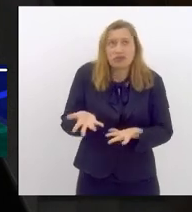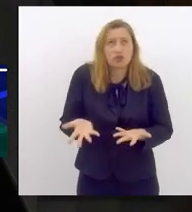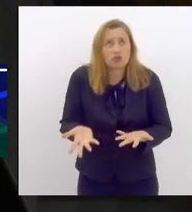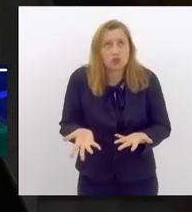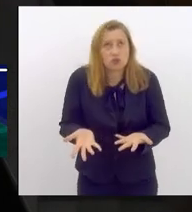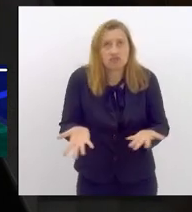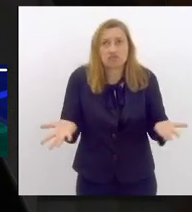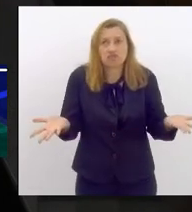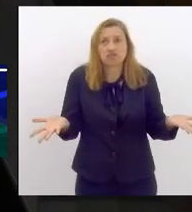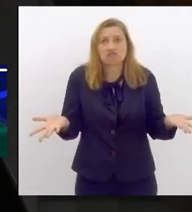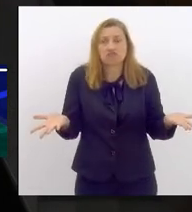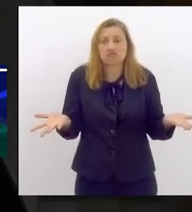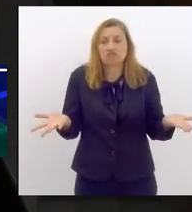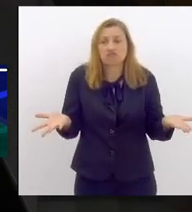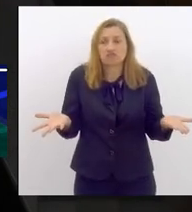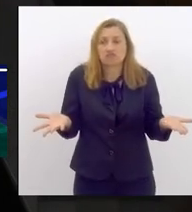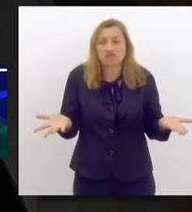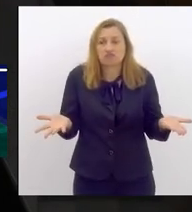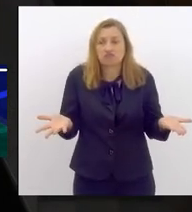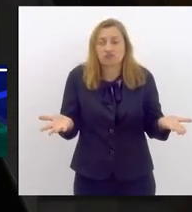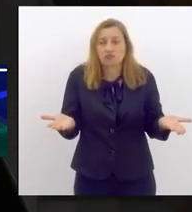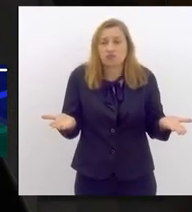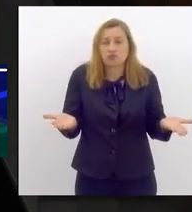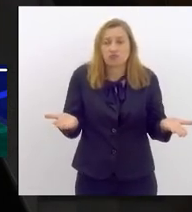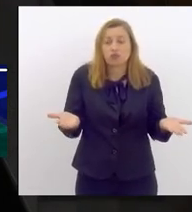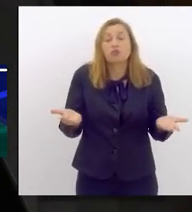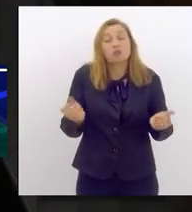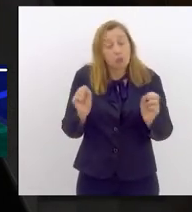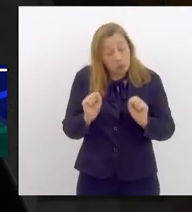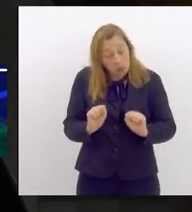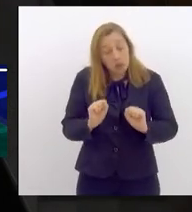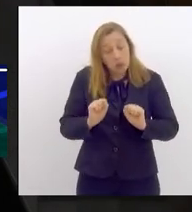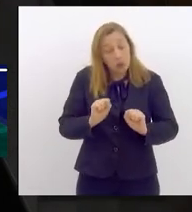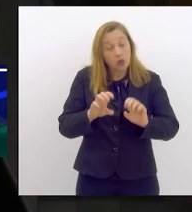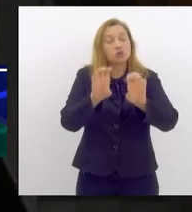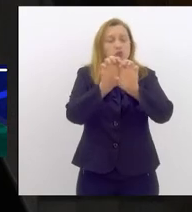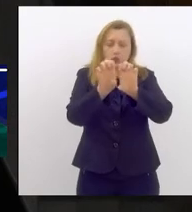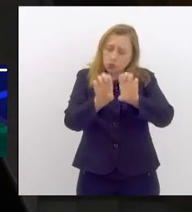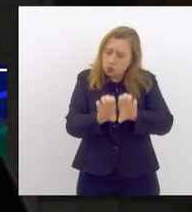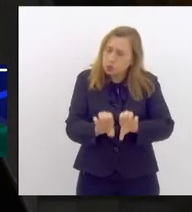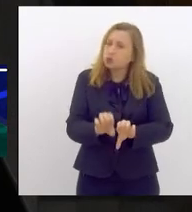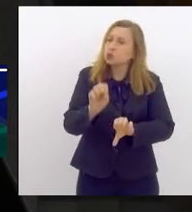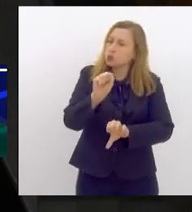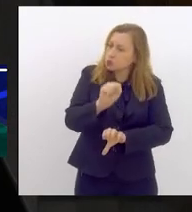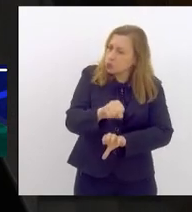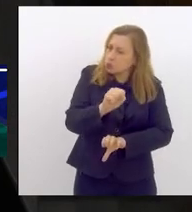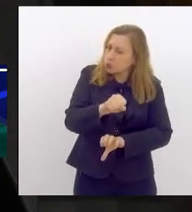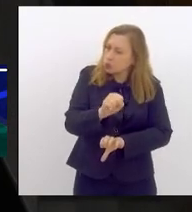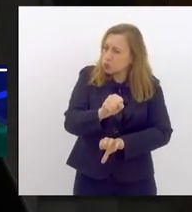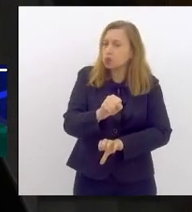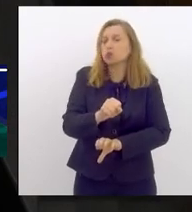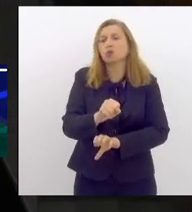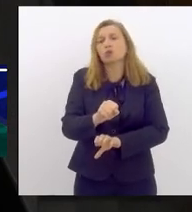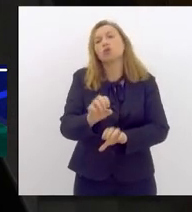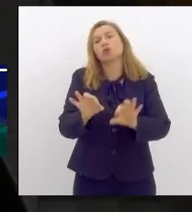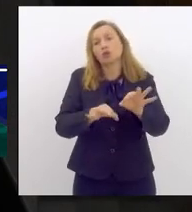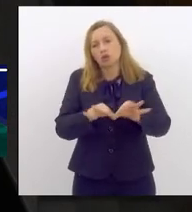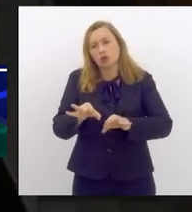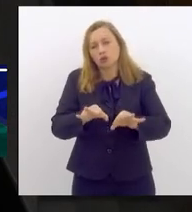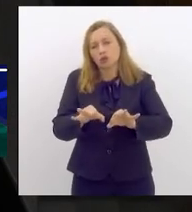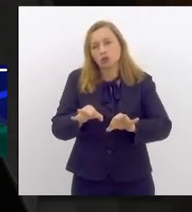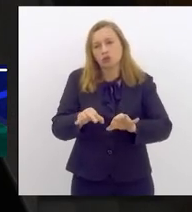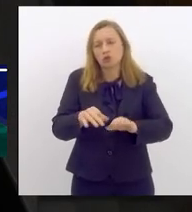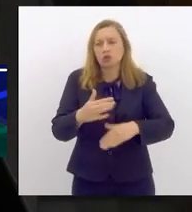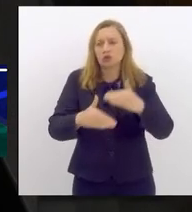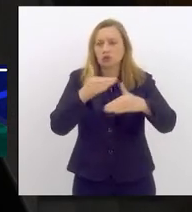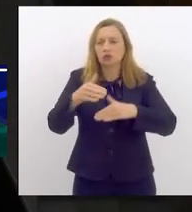coisa enfim acidental é algo que pode estruturar efetivamente um projeto